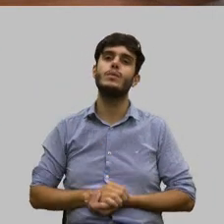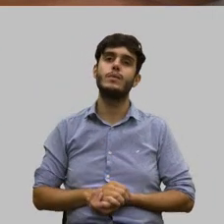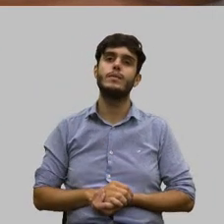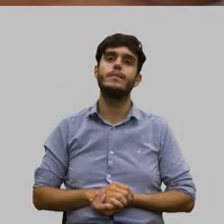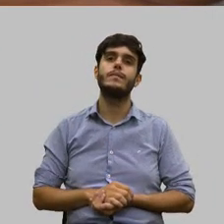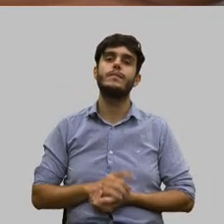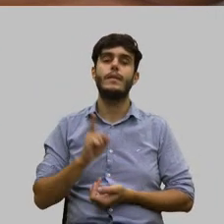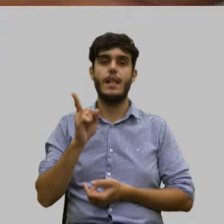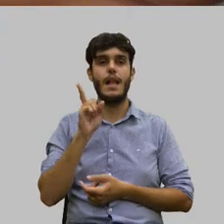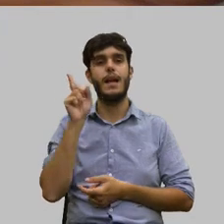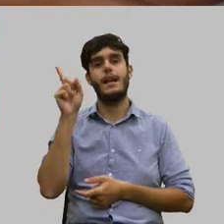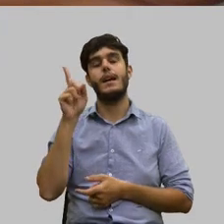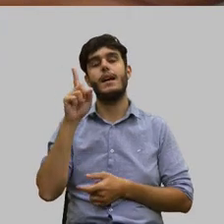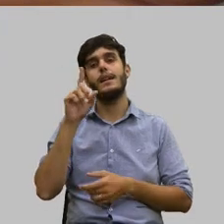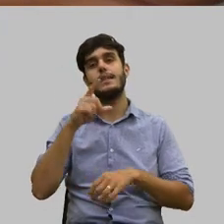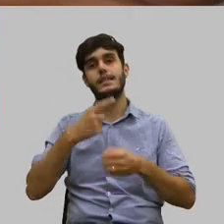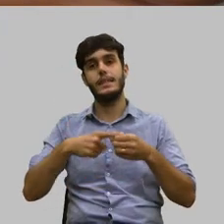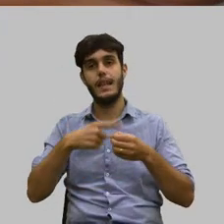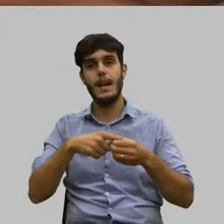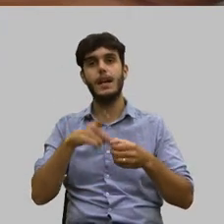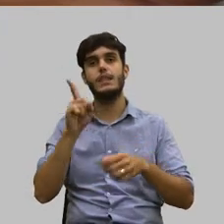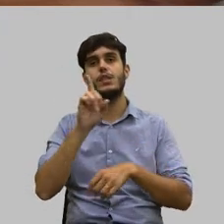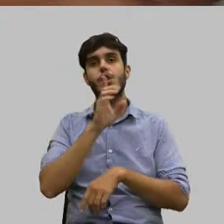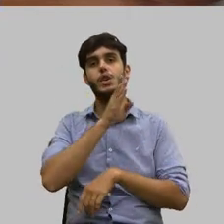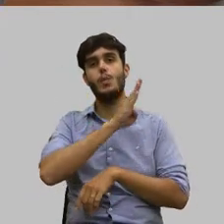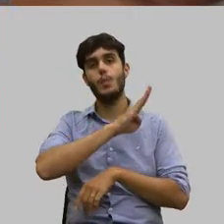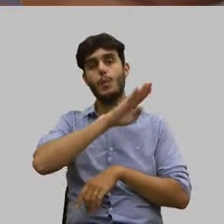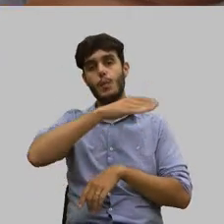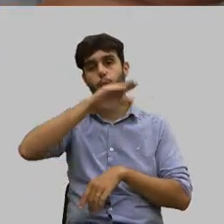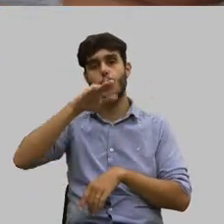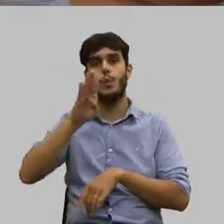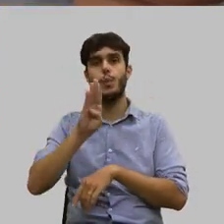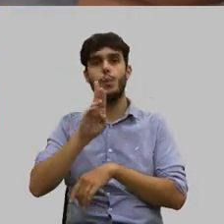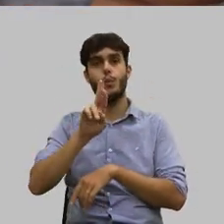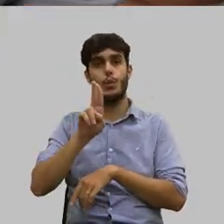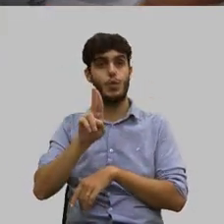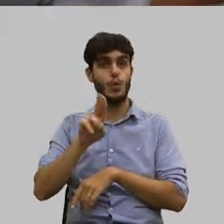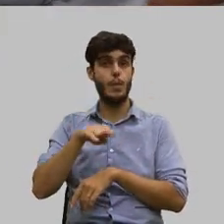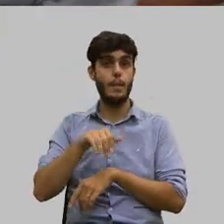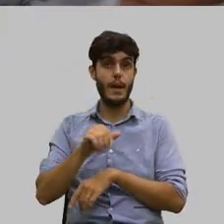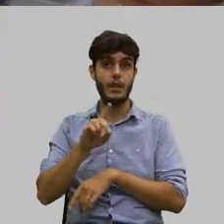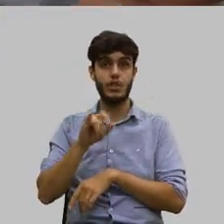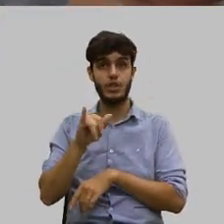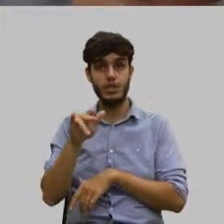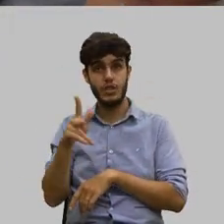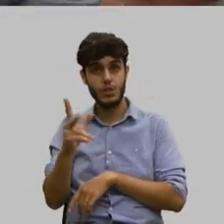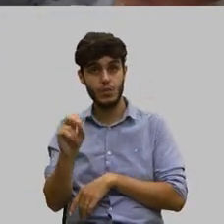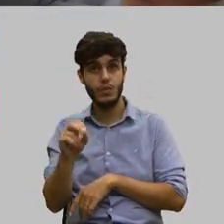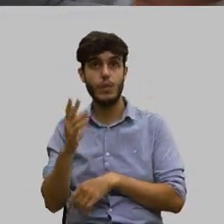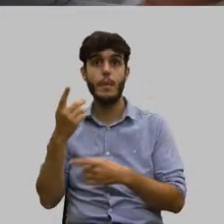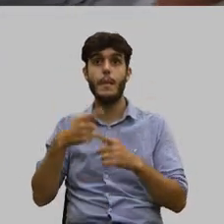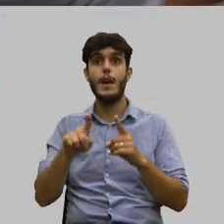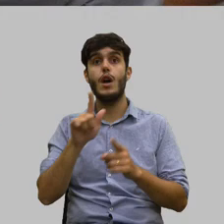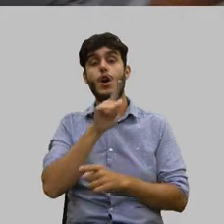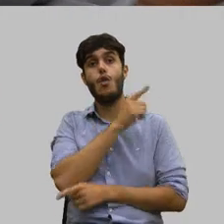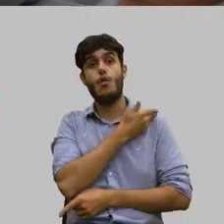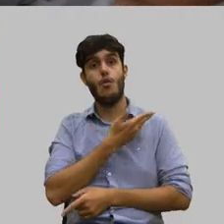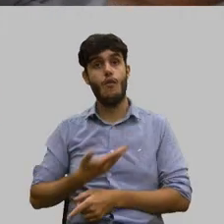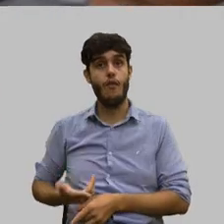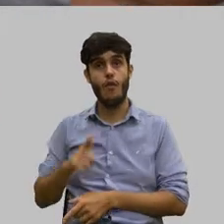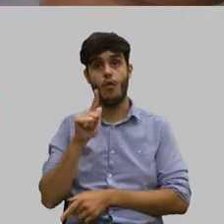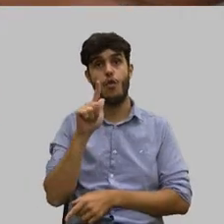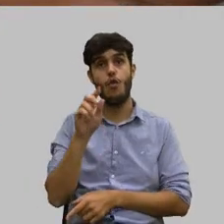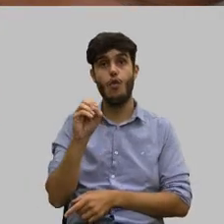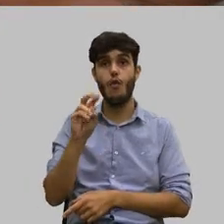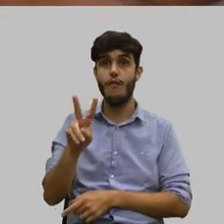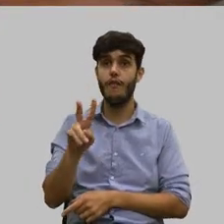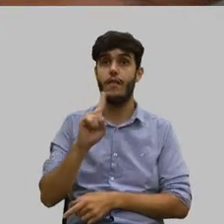em Brumadinho então a pena que o governador do novo não consegue enxergar aquilo que nós